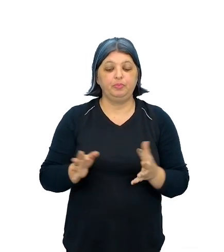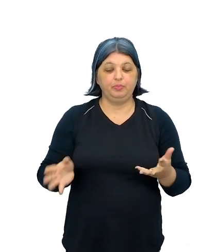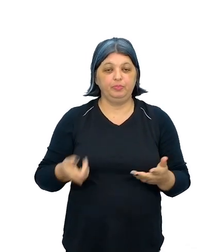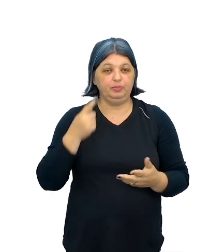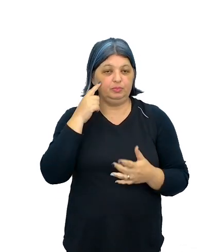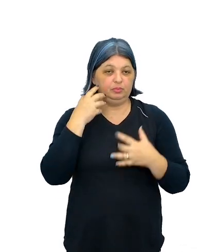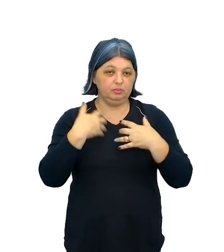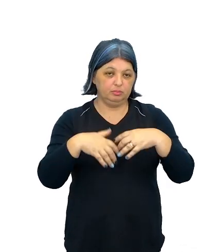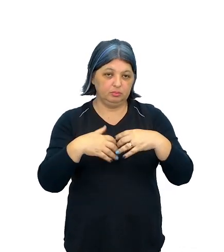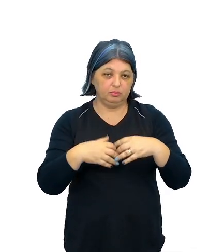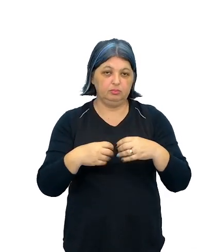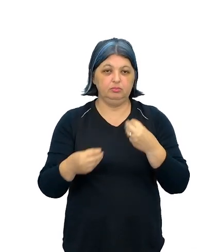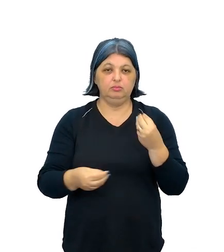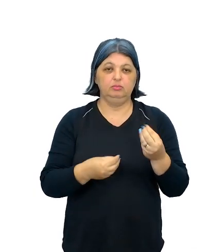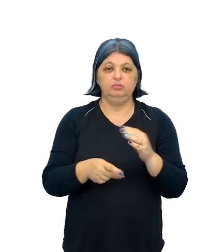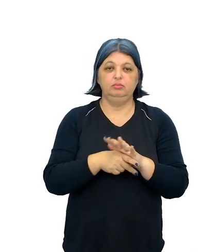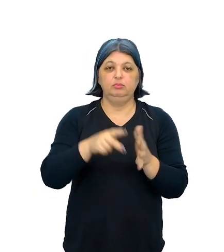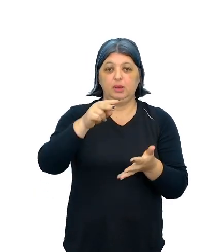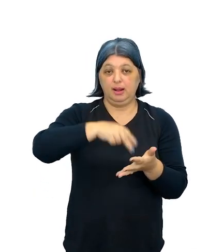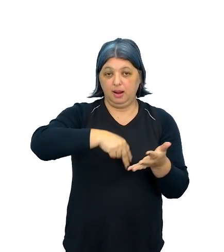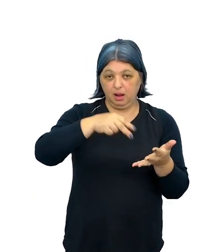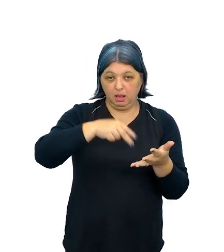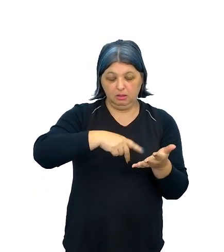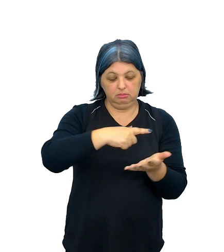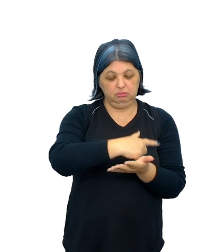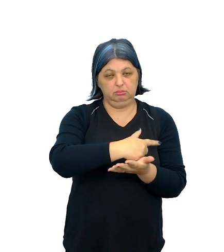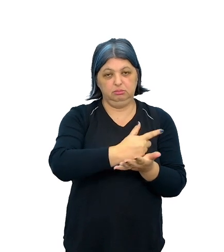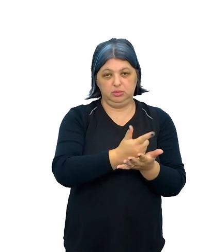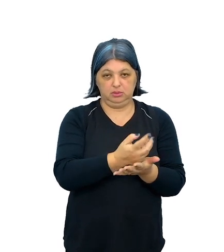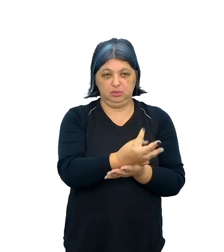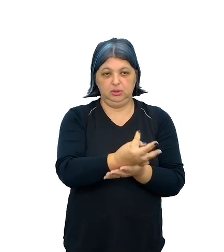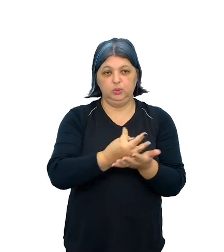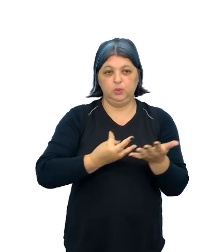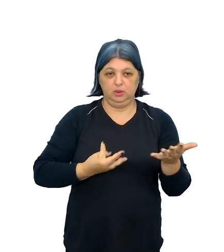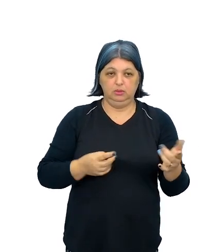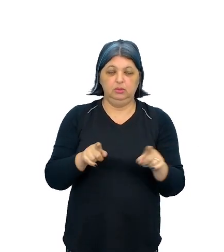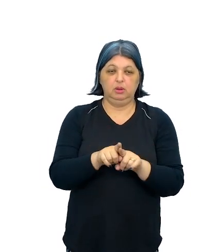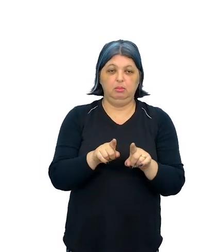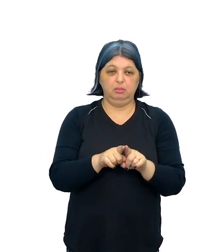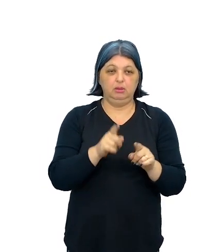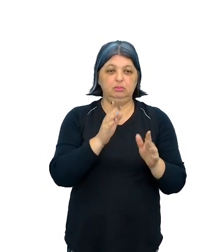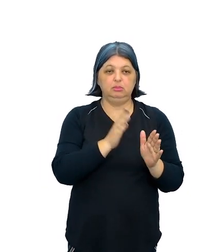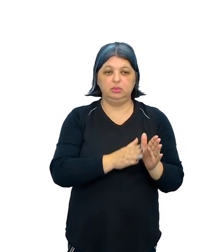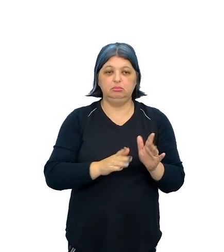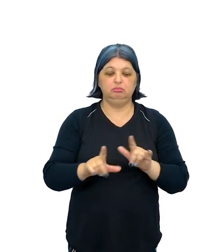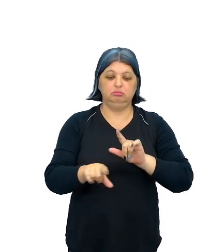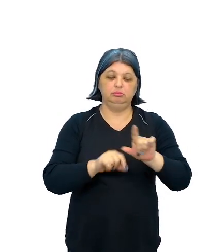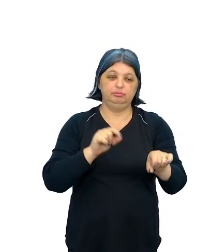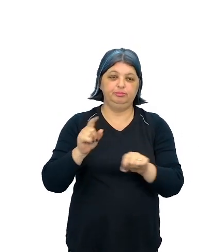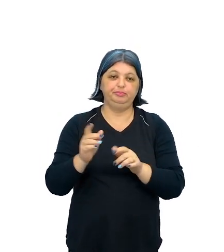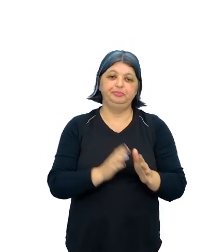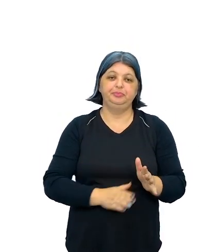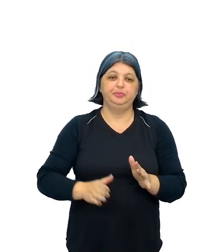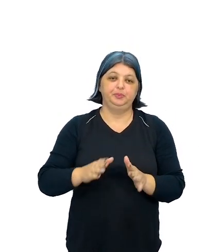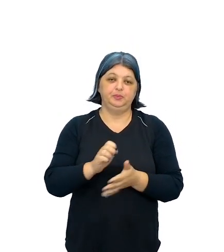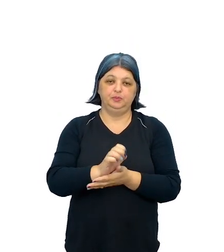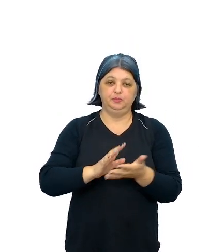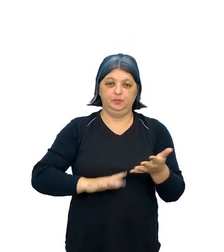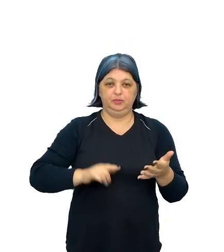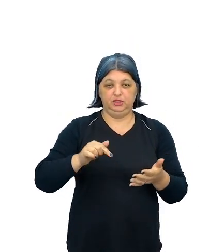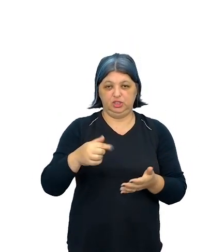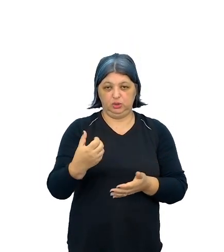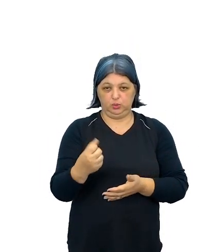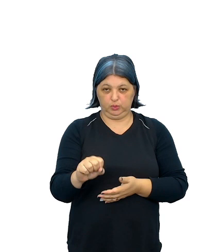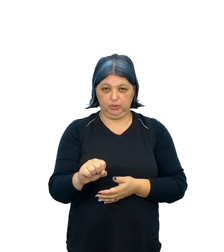promover reflexões acerca do percurso de leitura dos gêneros textuais selecionados da sequência de atividades